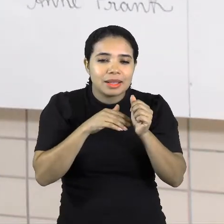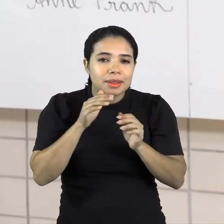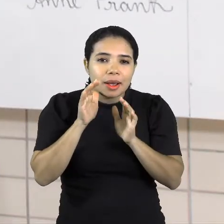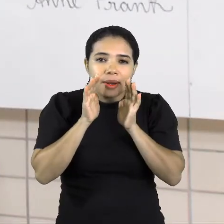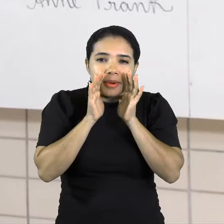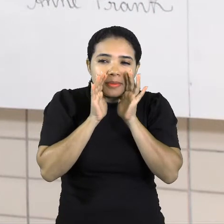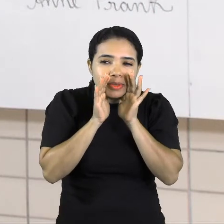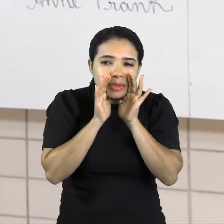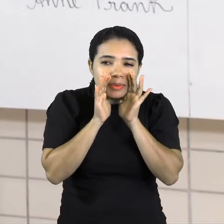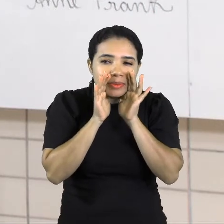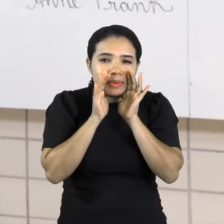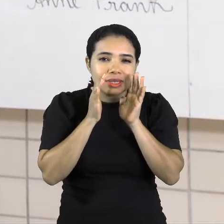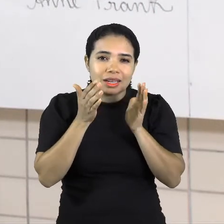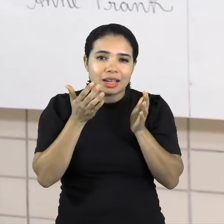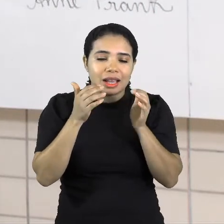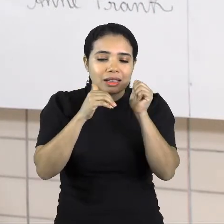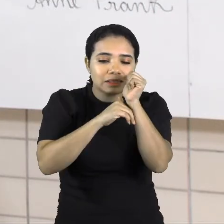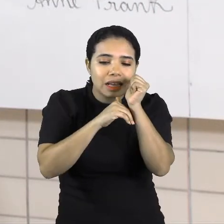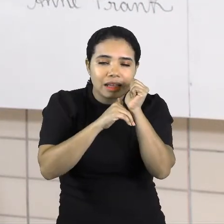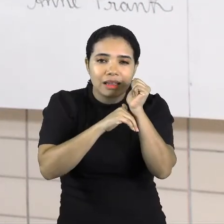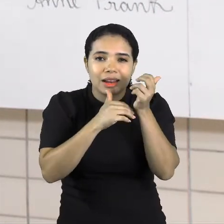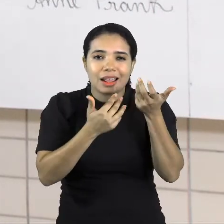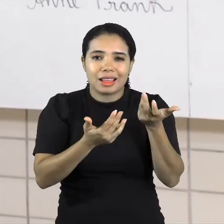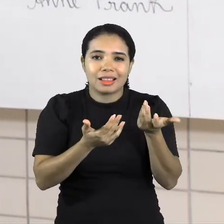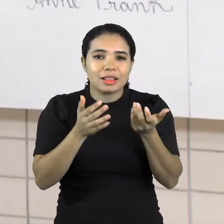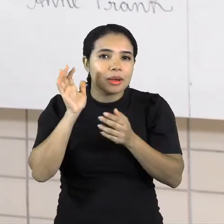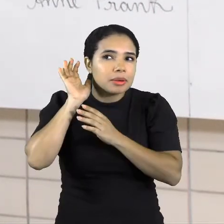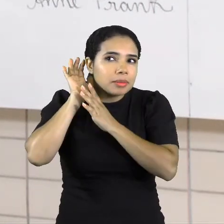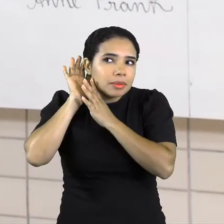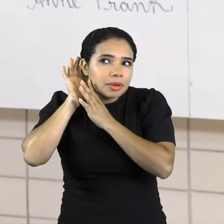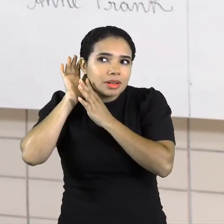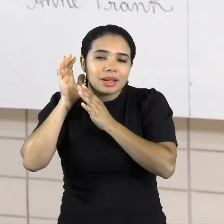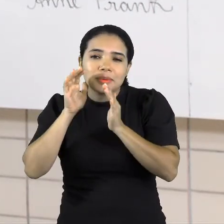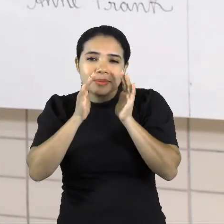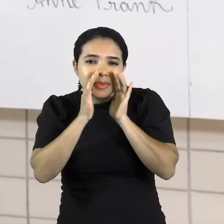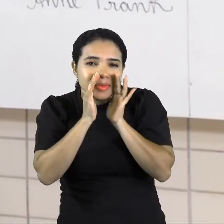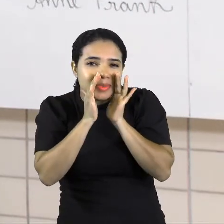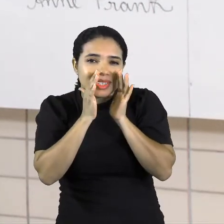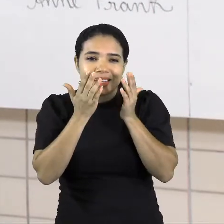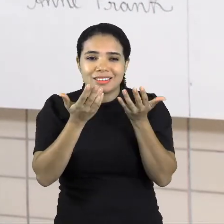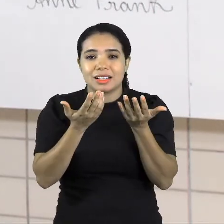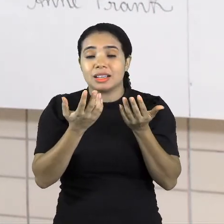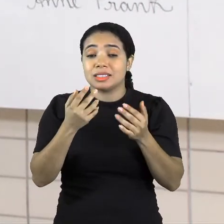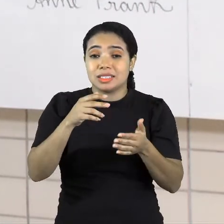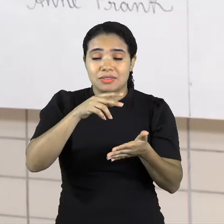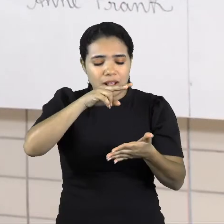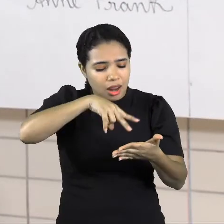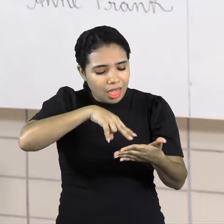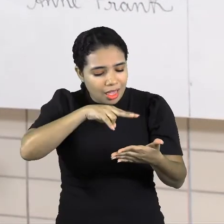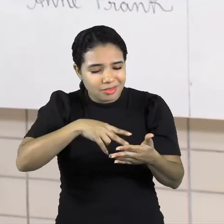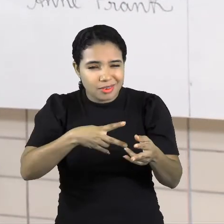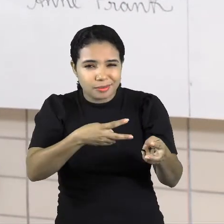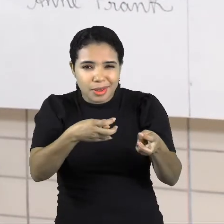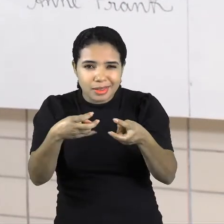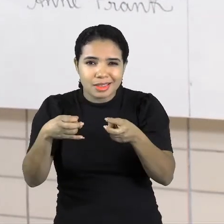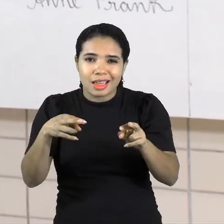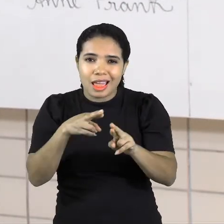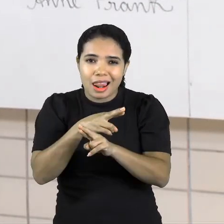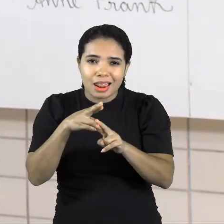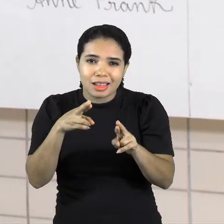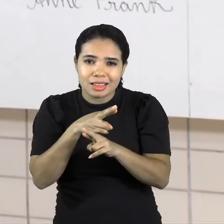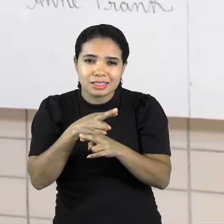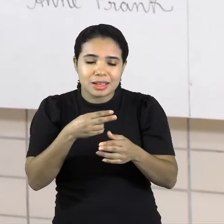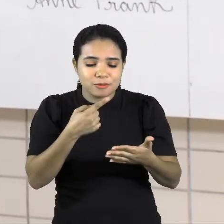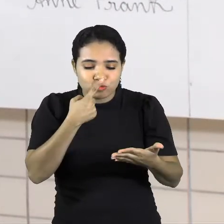Anne tem essa relação. À medida que vocês forem lendo o livro, né, em quadrinhos, vocês vão ver essa relação próxima